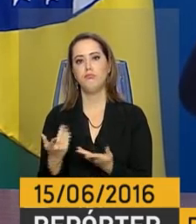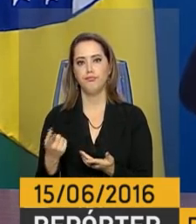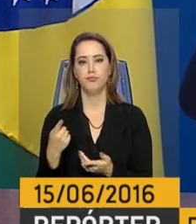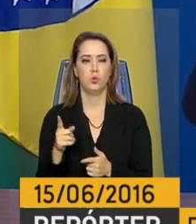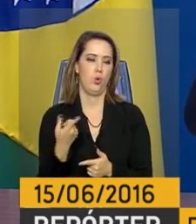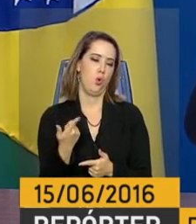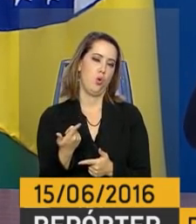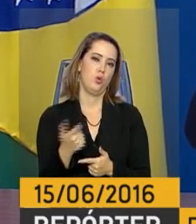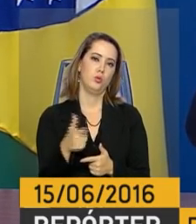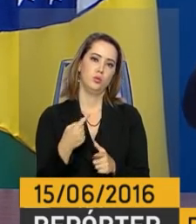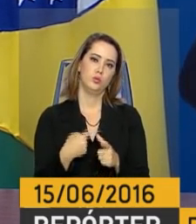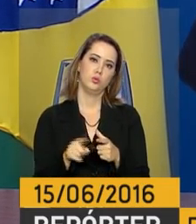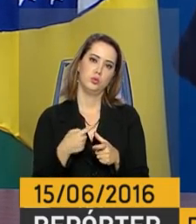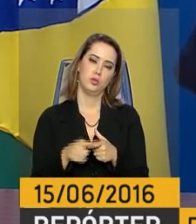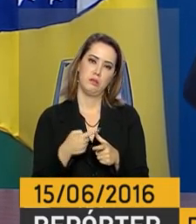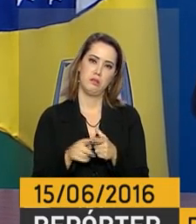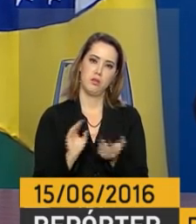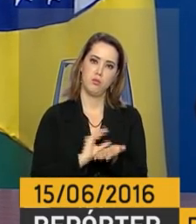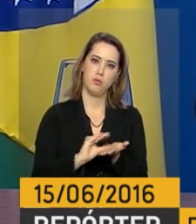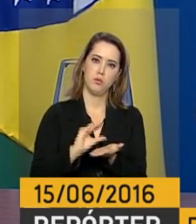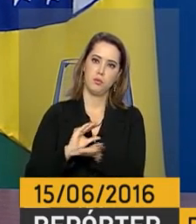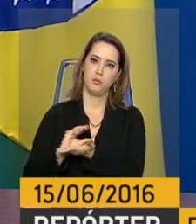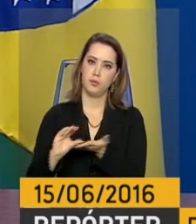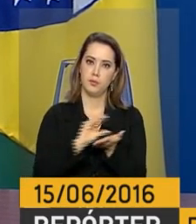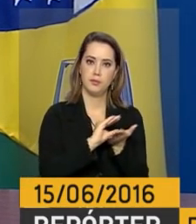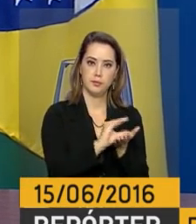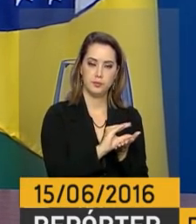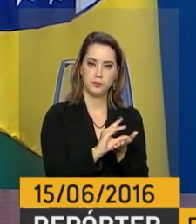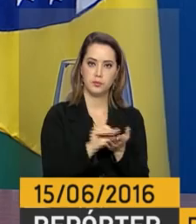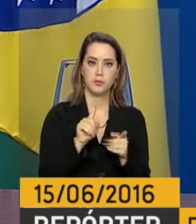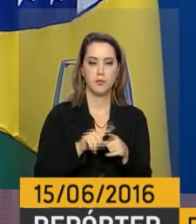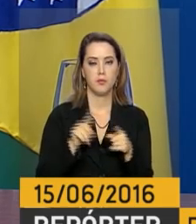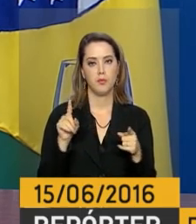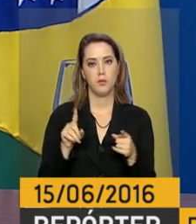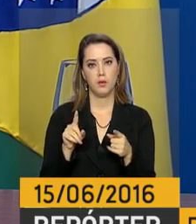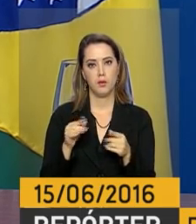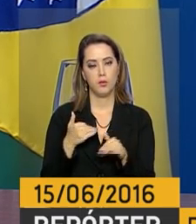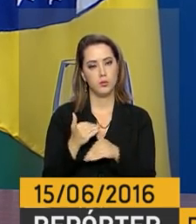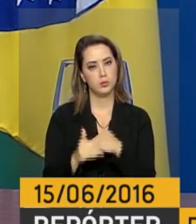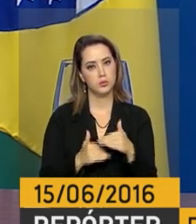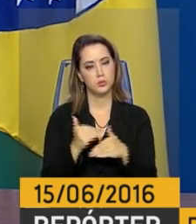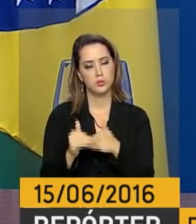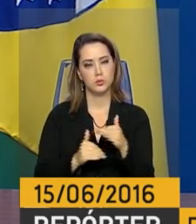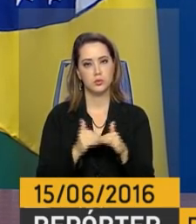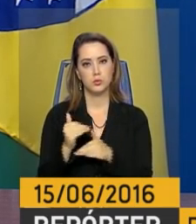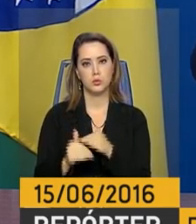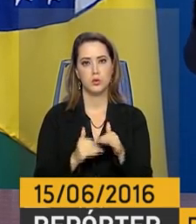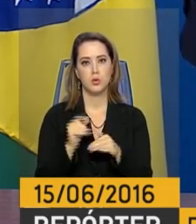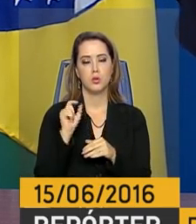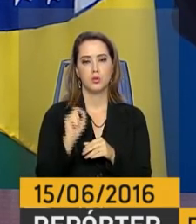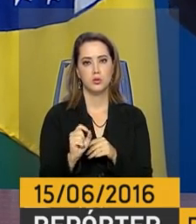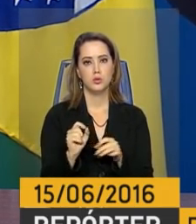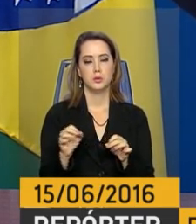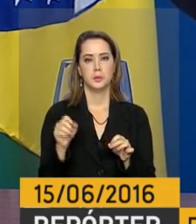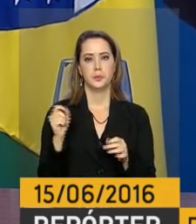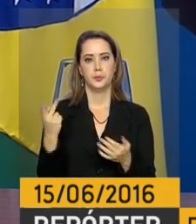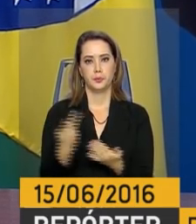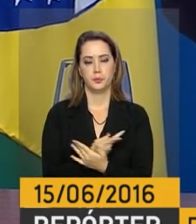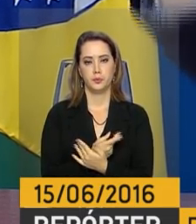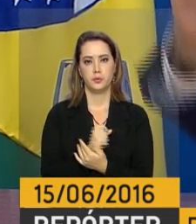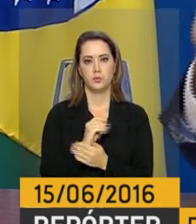é o problema. um uma alocação de recursos que preserva o que o país eh dispende nessas áreas, com